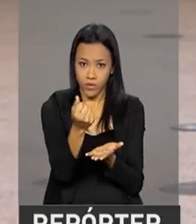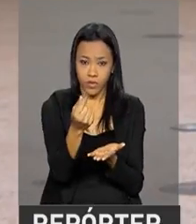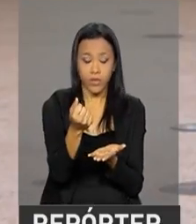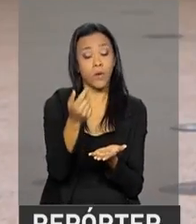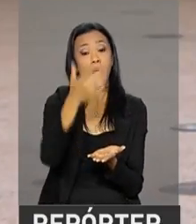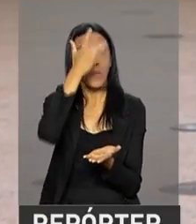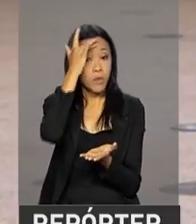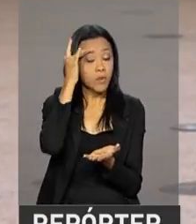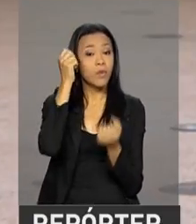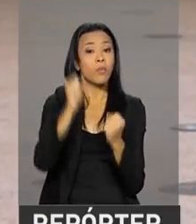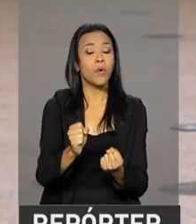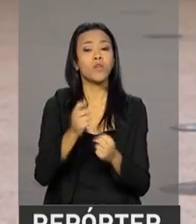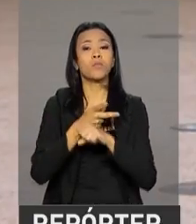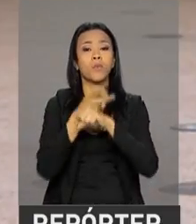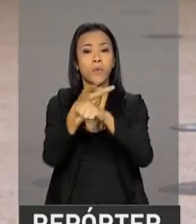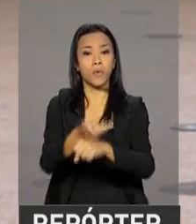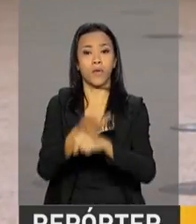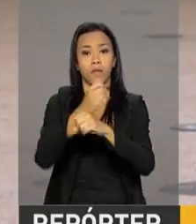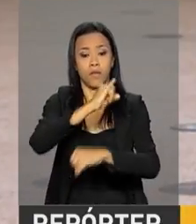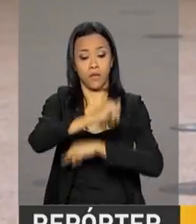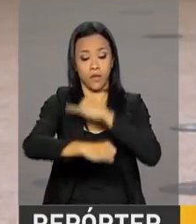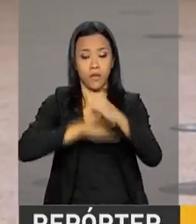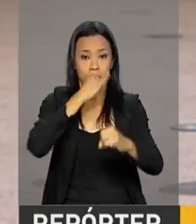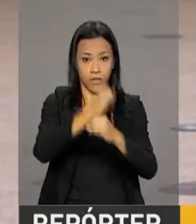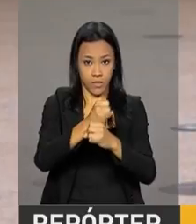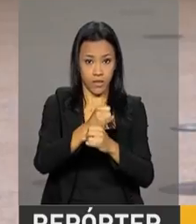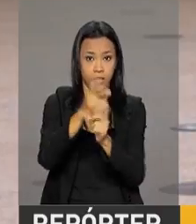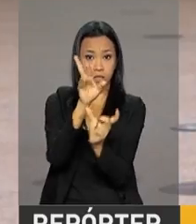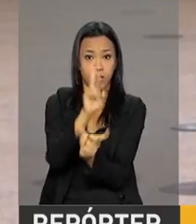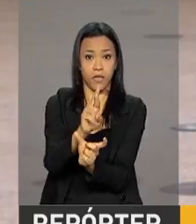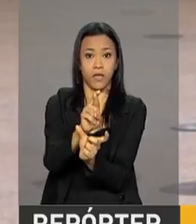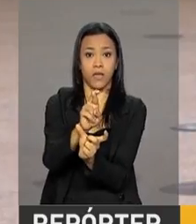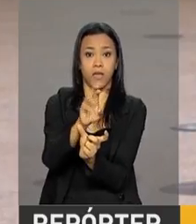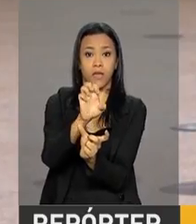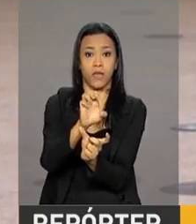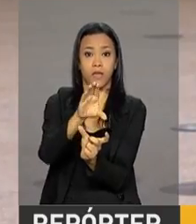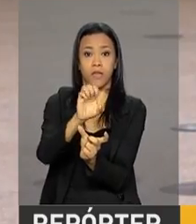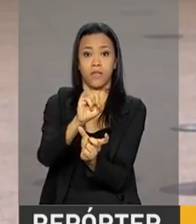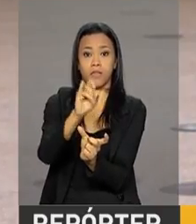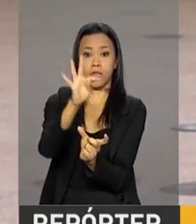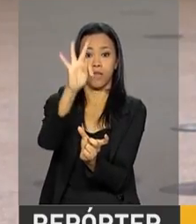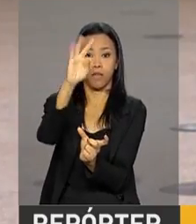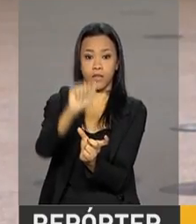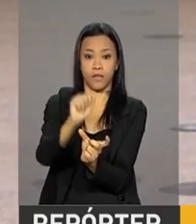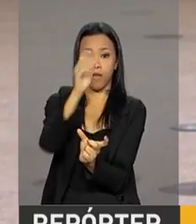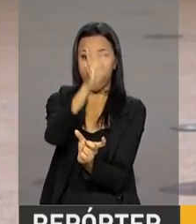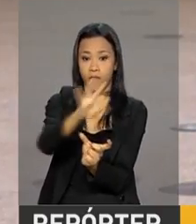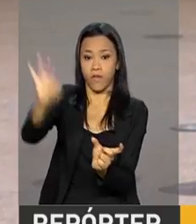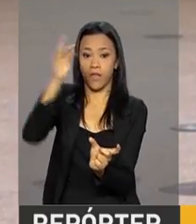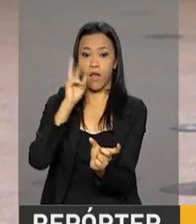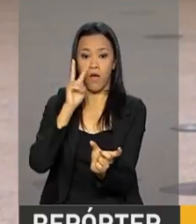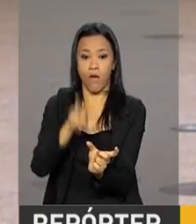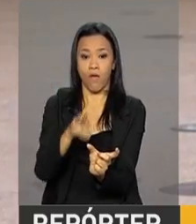contribuinte pode fazer a consulta na página da Receita Federal na internet, pelo endereço